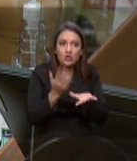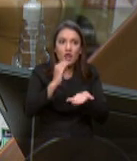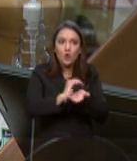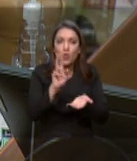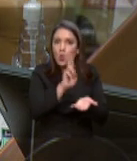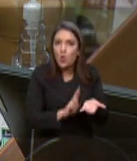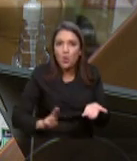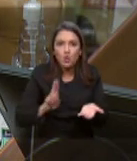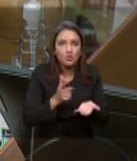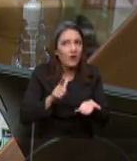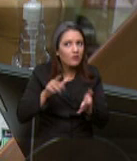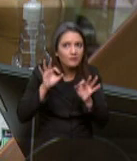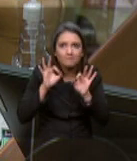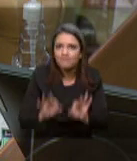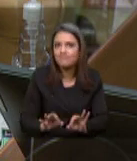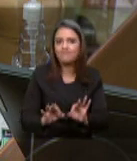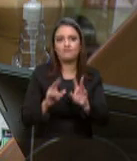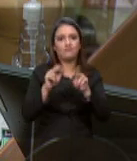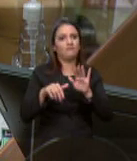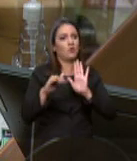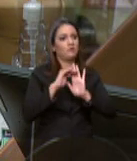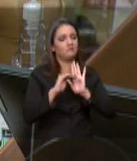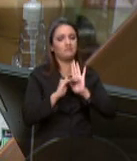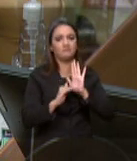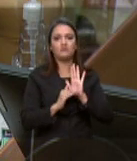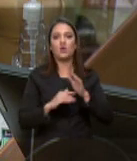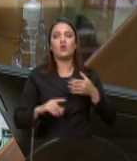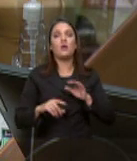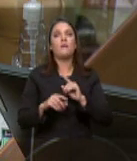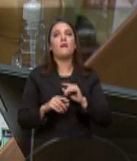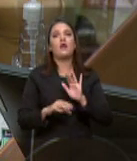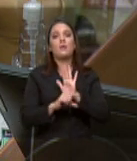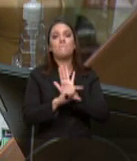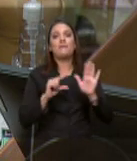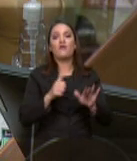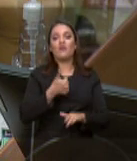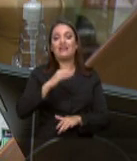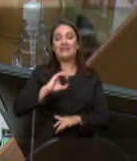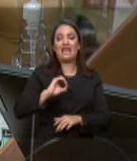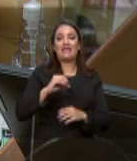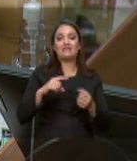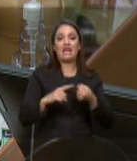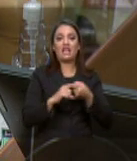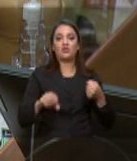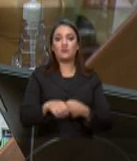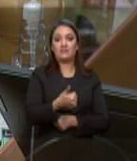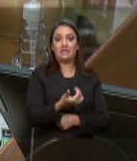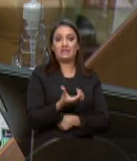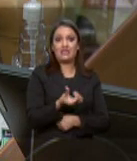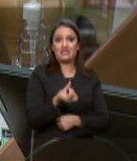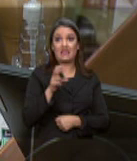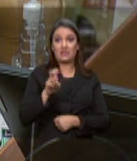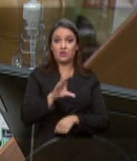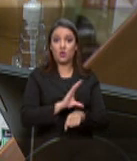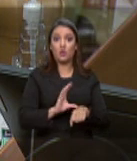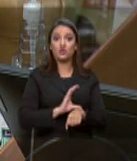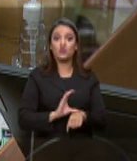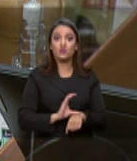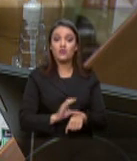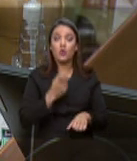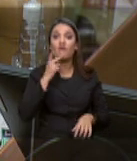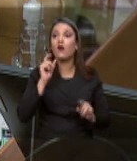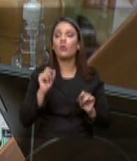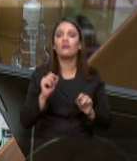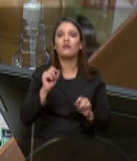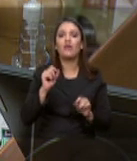previsto e nos termos principalmente do que dispõe o parágrafo 10 do artigo 165 da Constituição, que afirma o